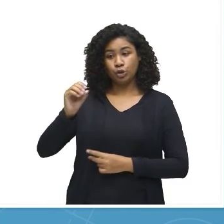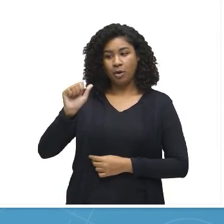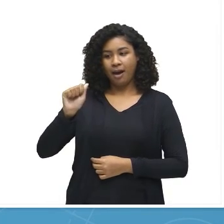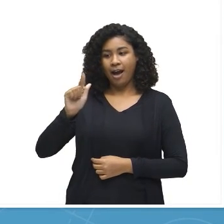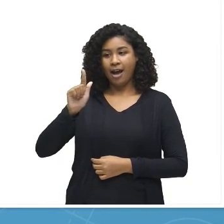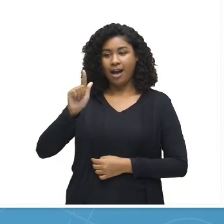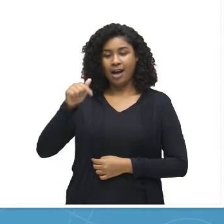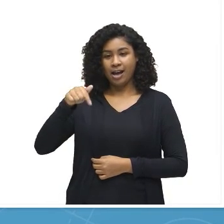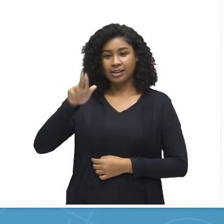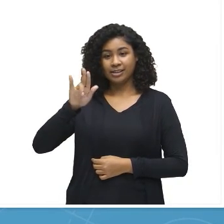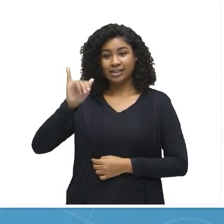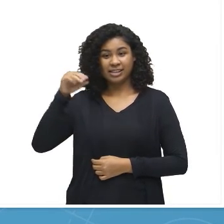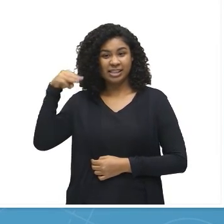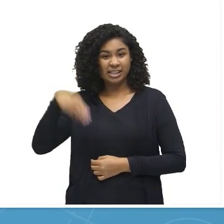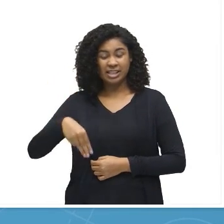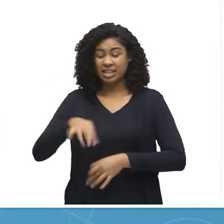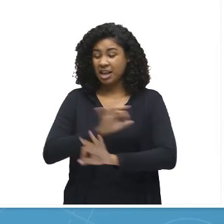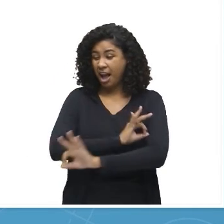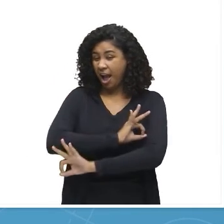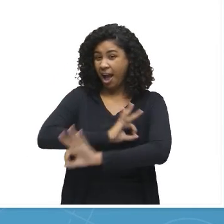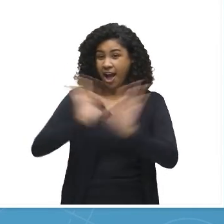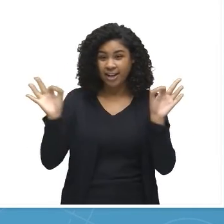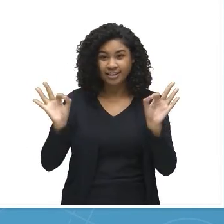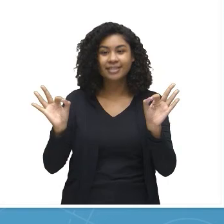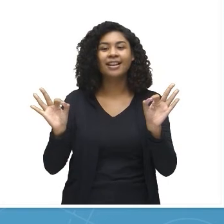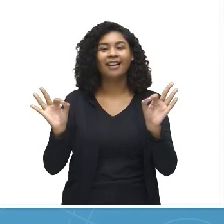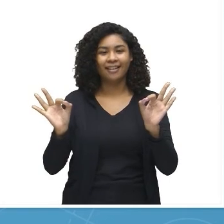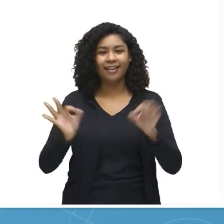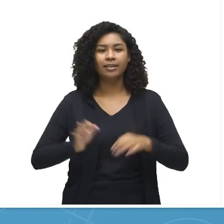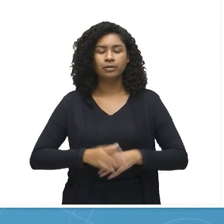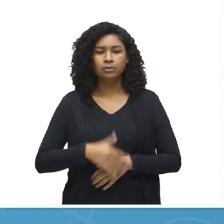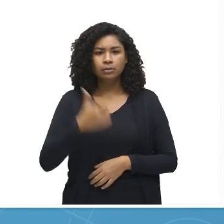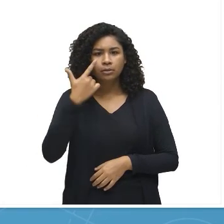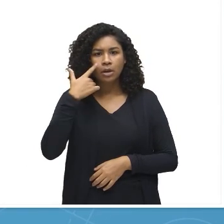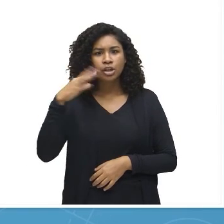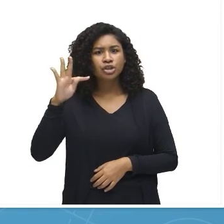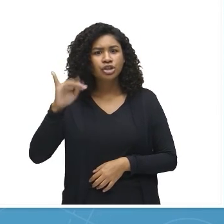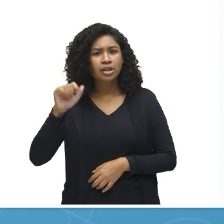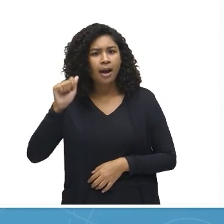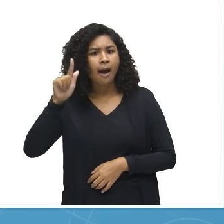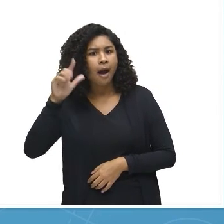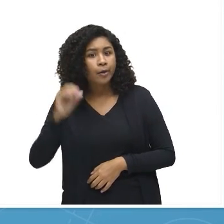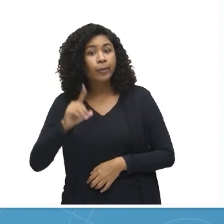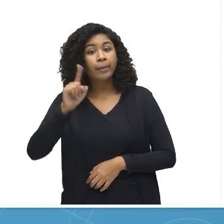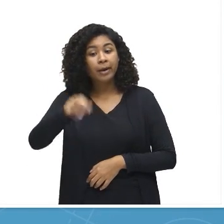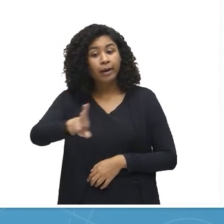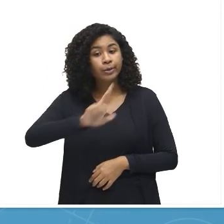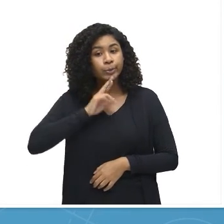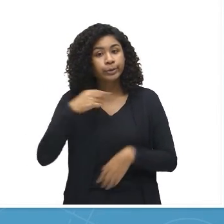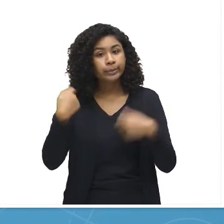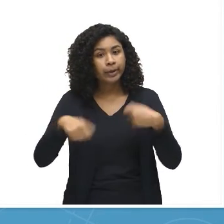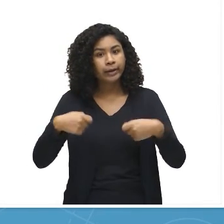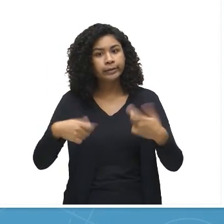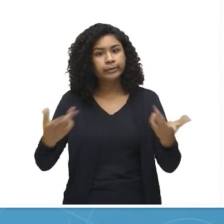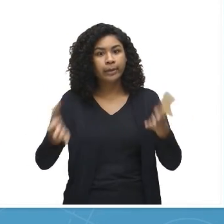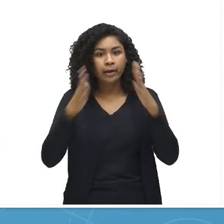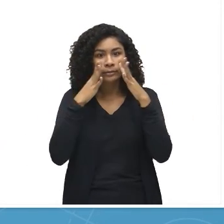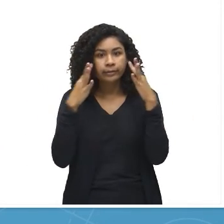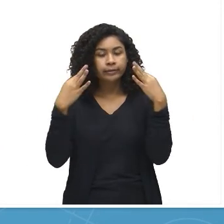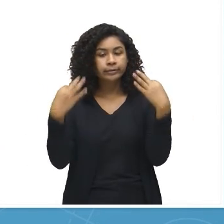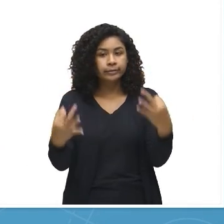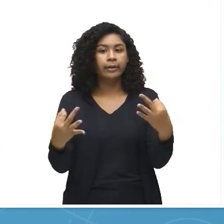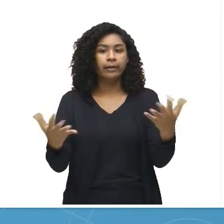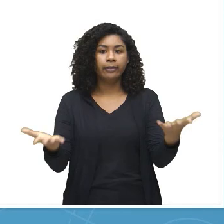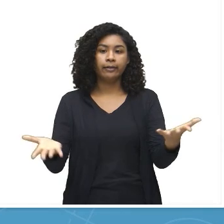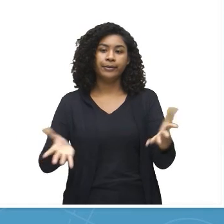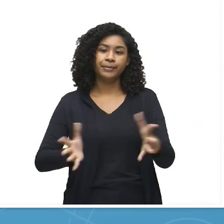letra A. Tiago, é para responder, Tiago. Não é para marcar, homem. Presta atenção.